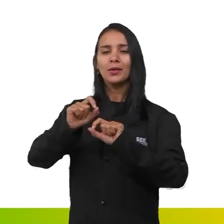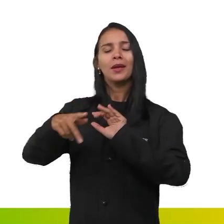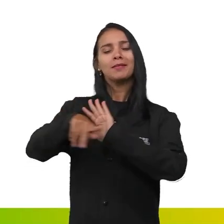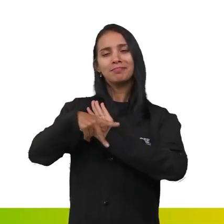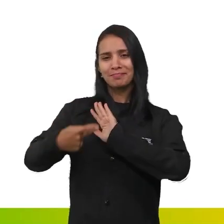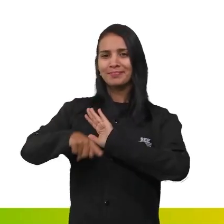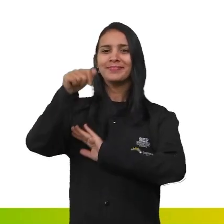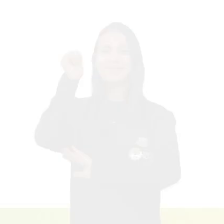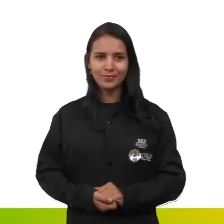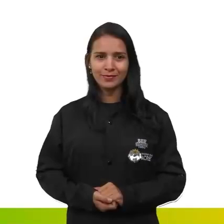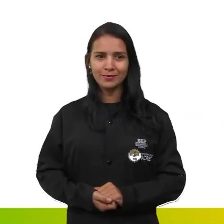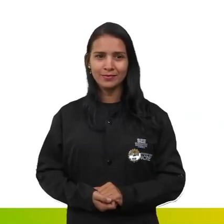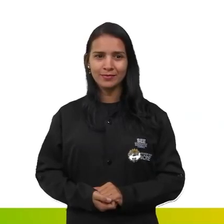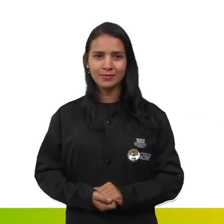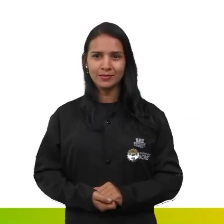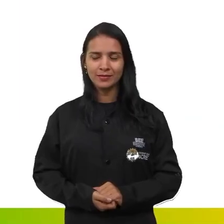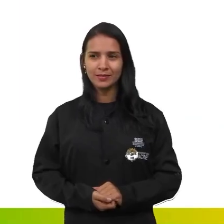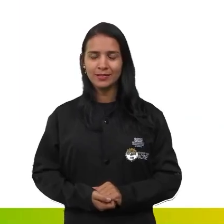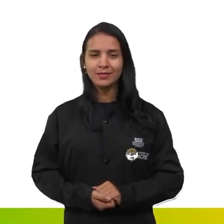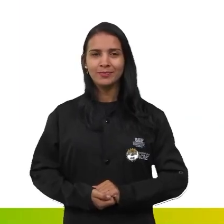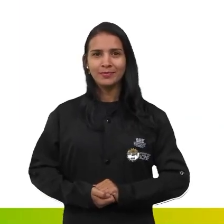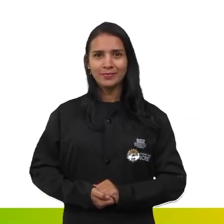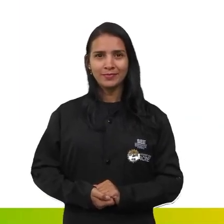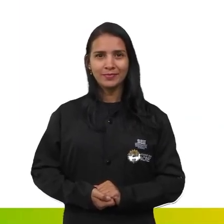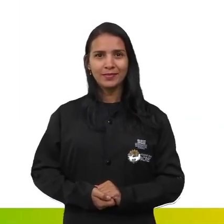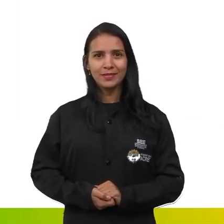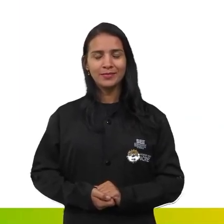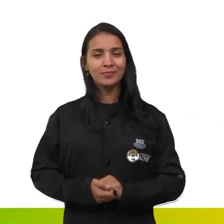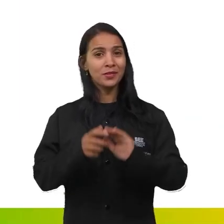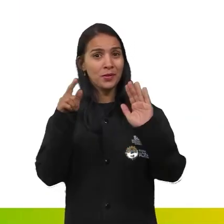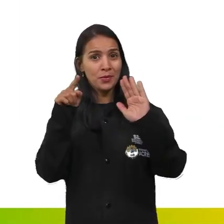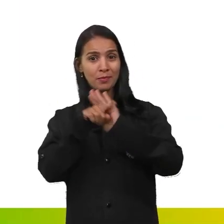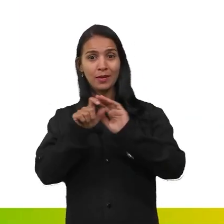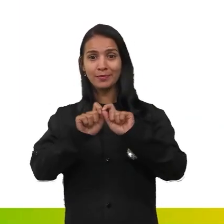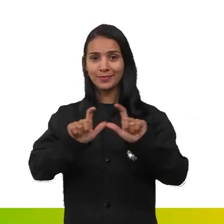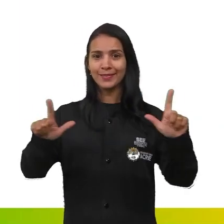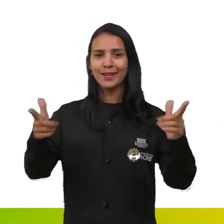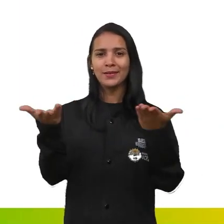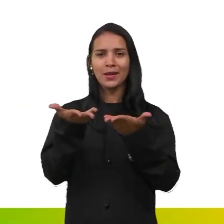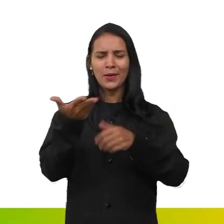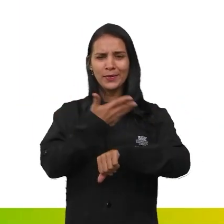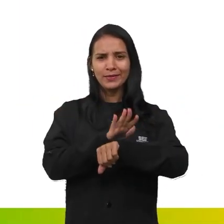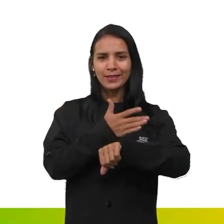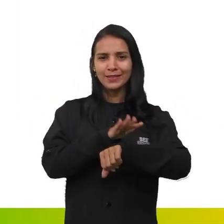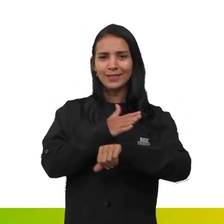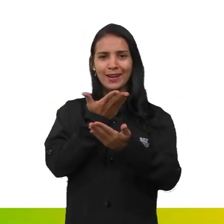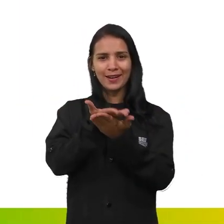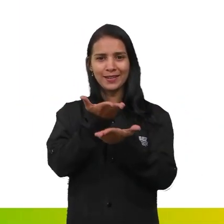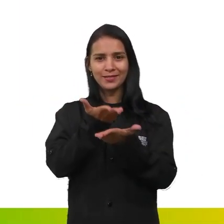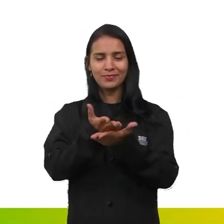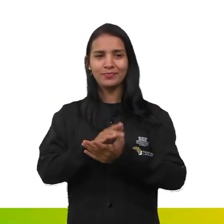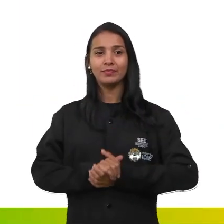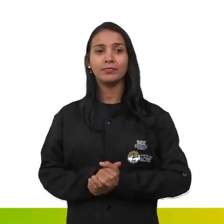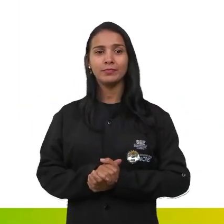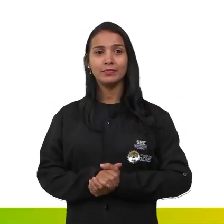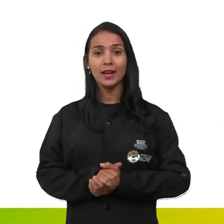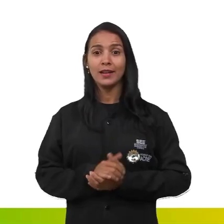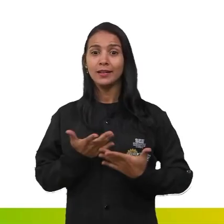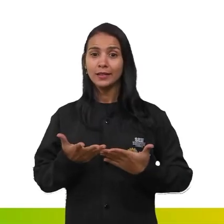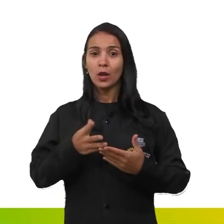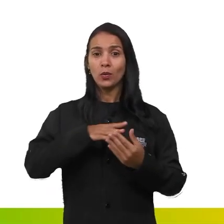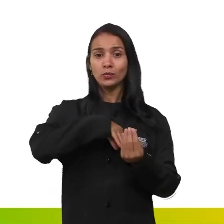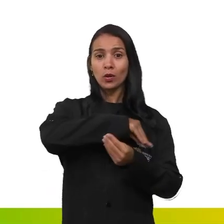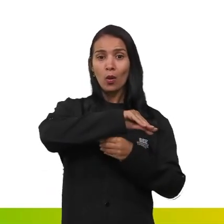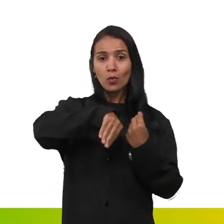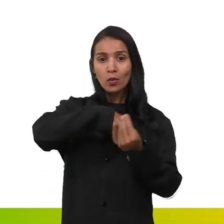Ok? Então, vamos lá. Questão na tela, vamos treinar a nossa aula de hoje. Diz assim: a formação da população